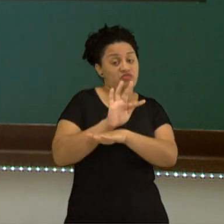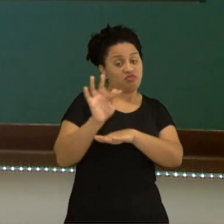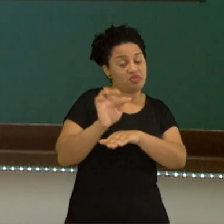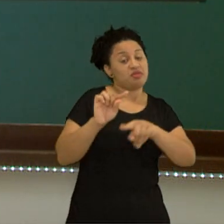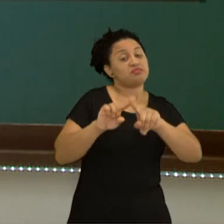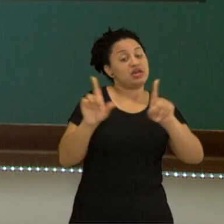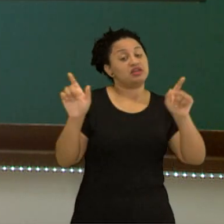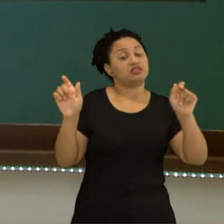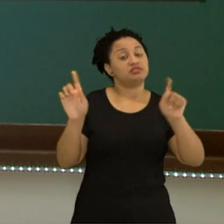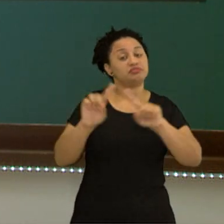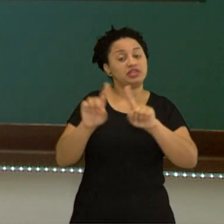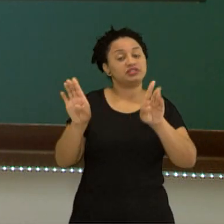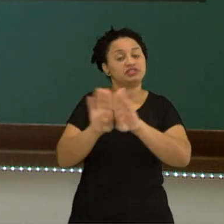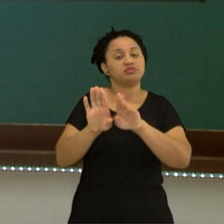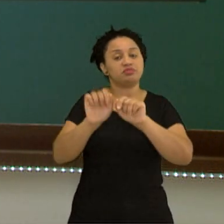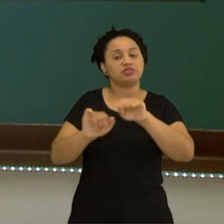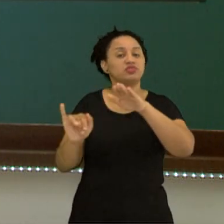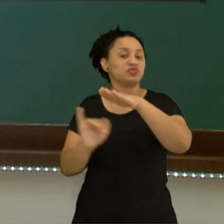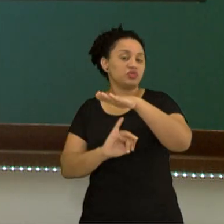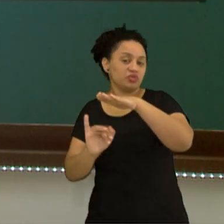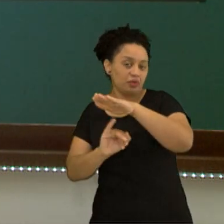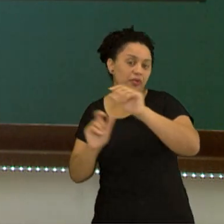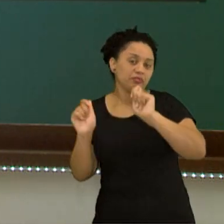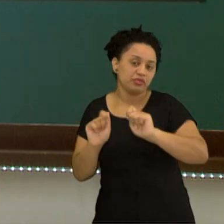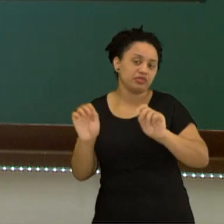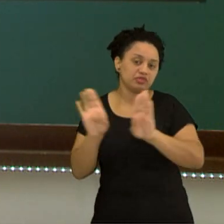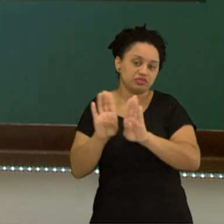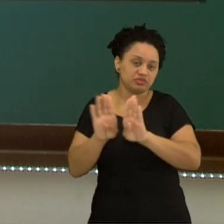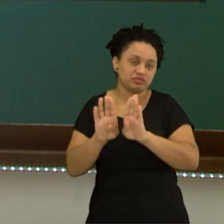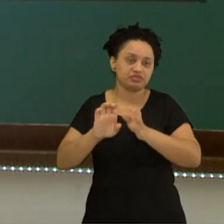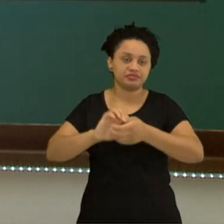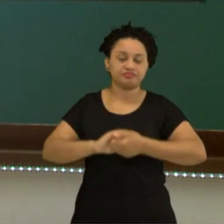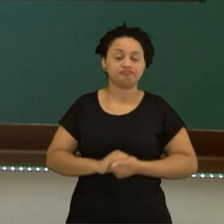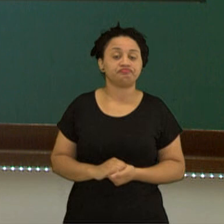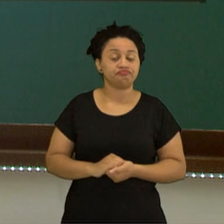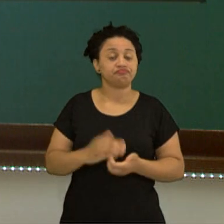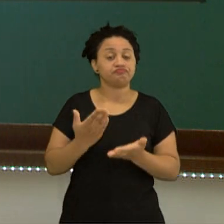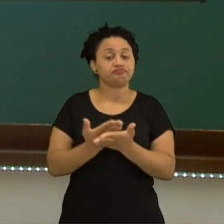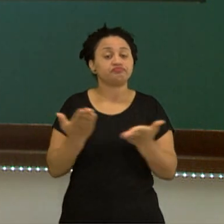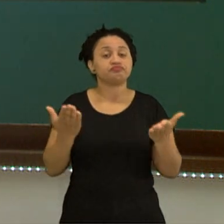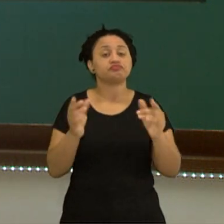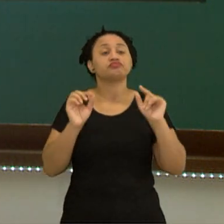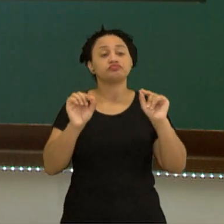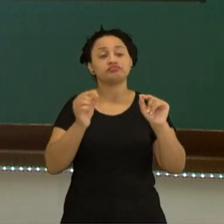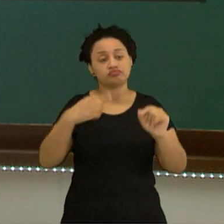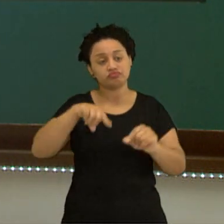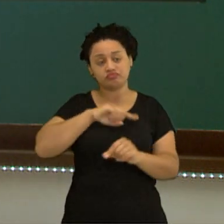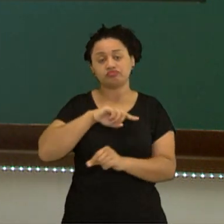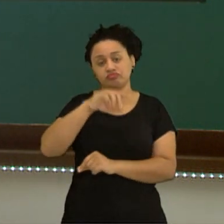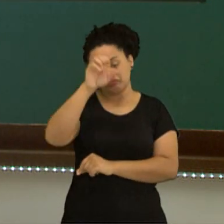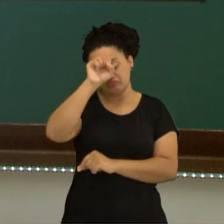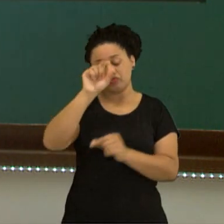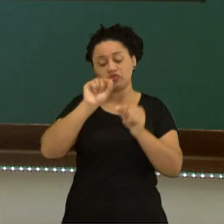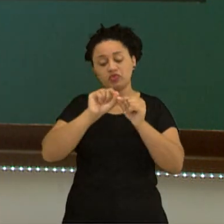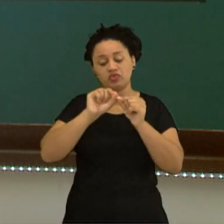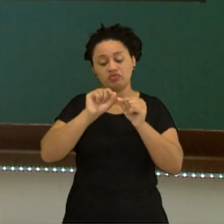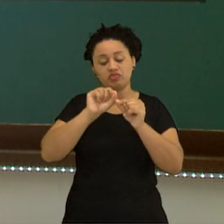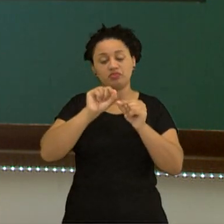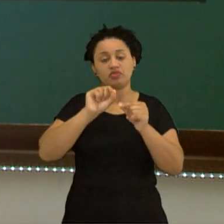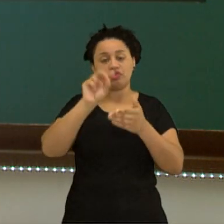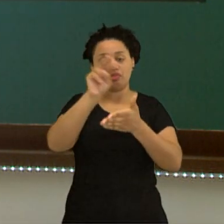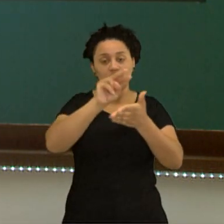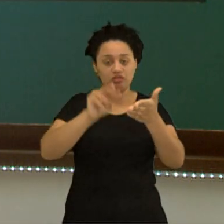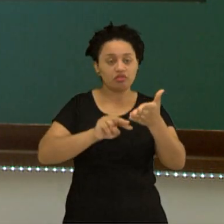alguns traços, algumas frases informais. Na aula de hoje, realizamos a leitura e compreensão